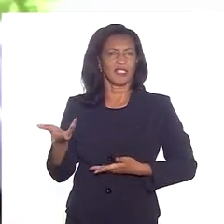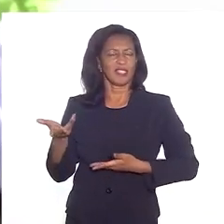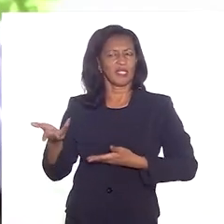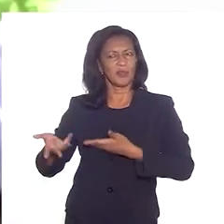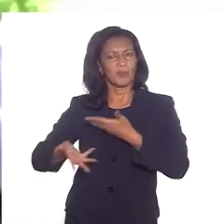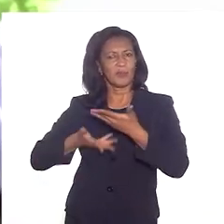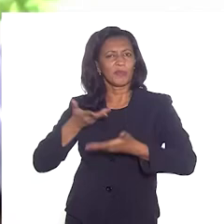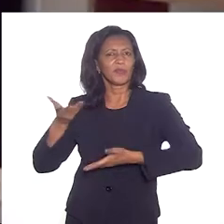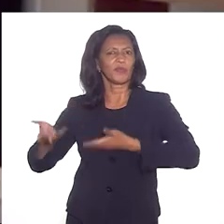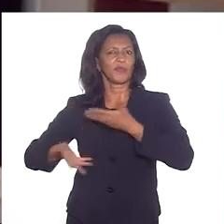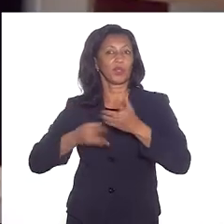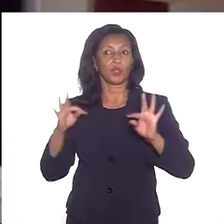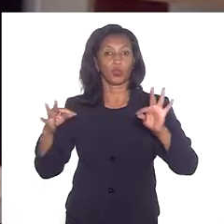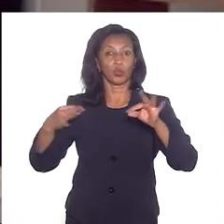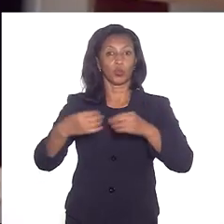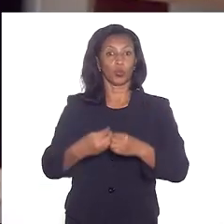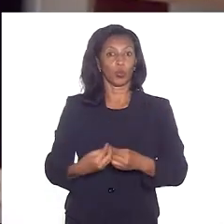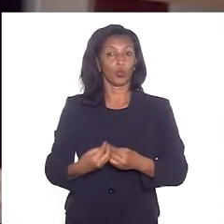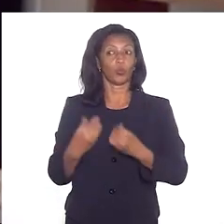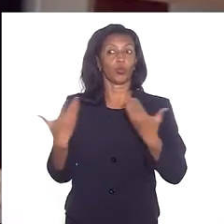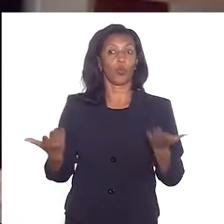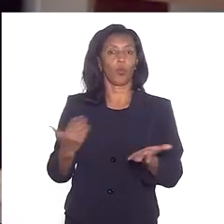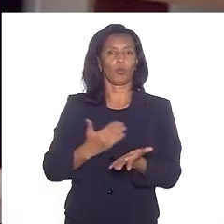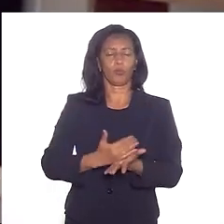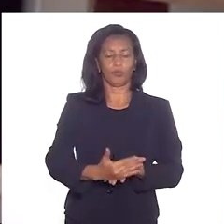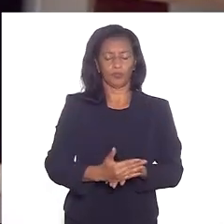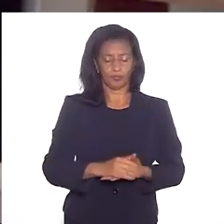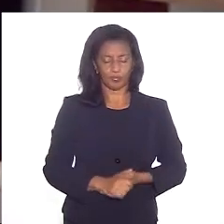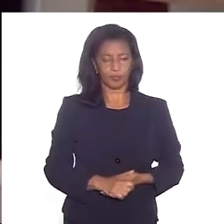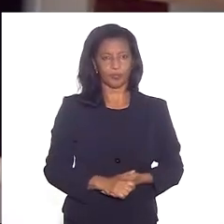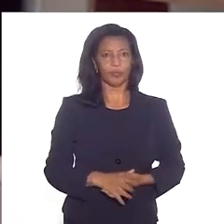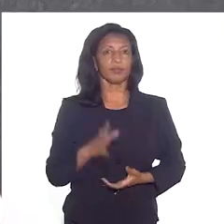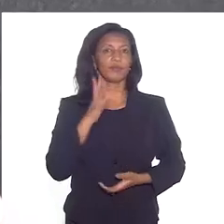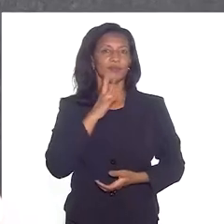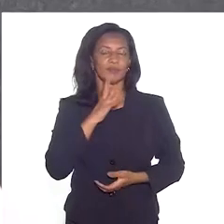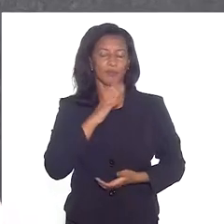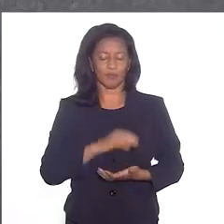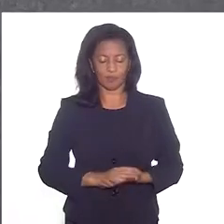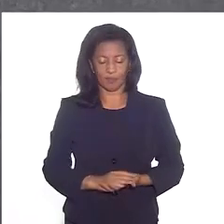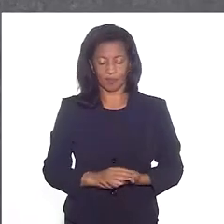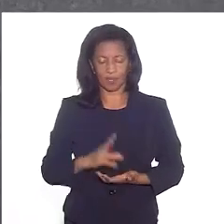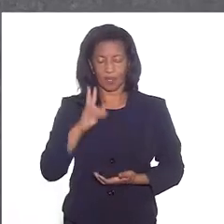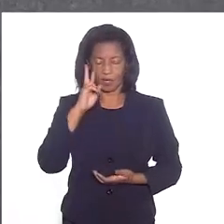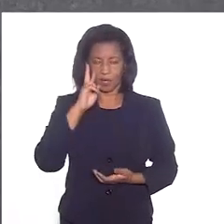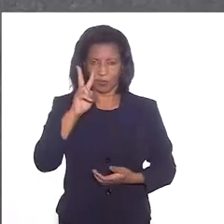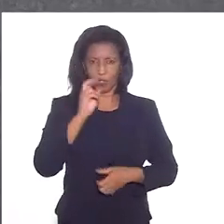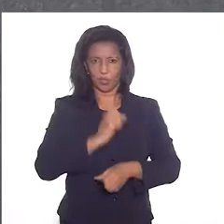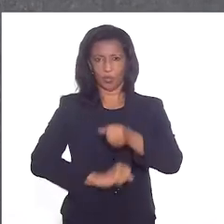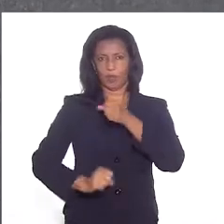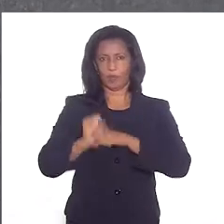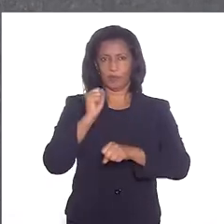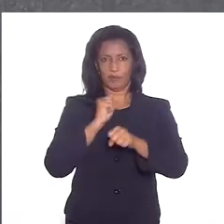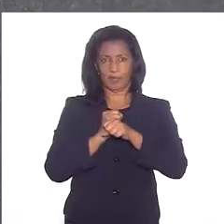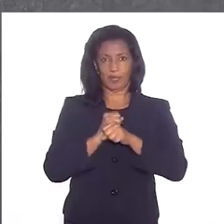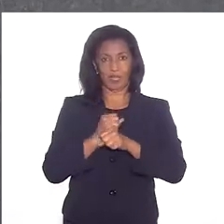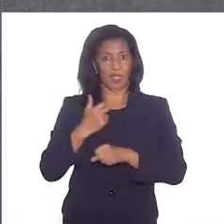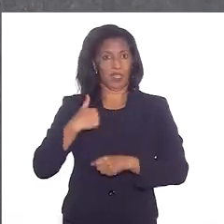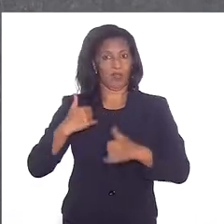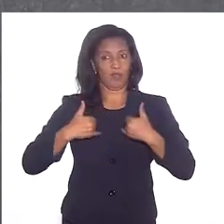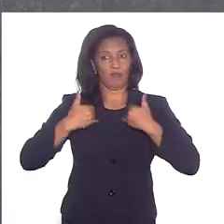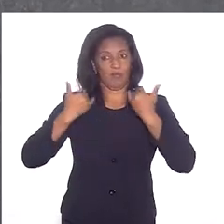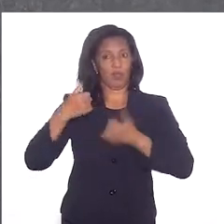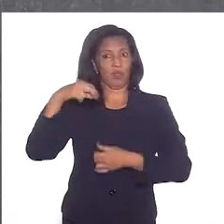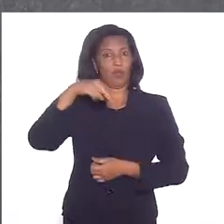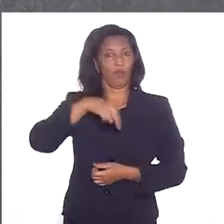essa revisitação, né, de tudo isso de quando começou. Isso é muito legal. Eu vejo, por exemplo, no ano passado, eu faço